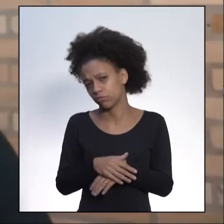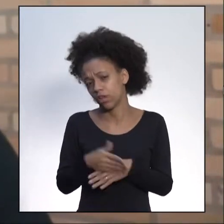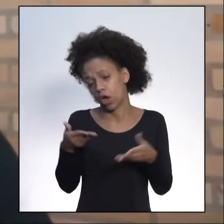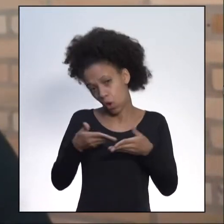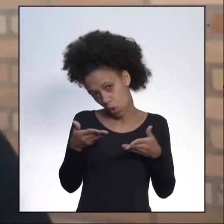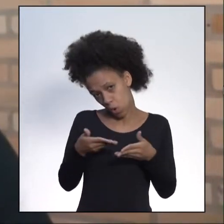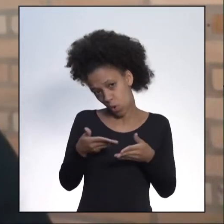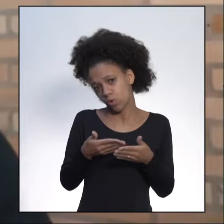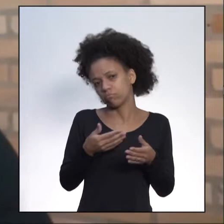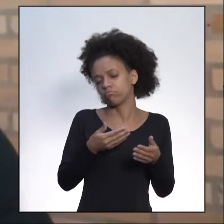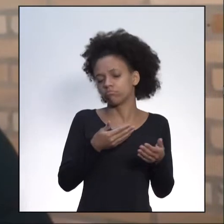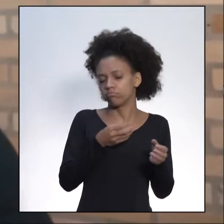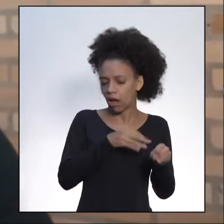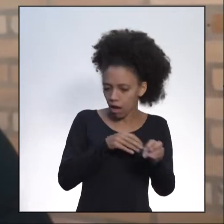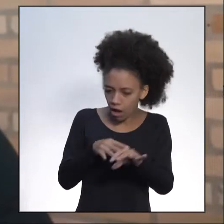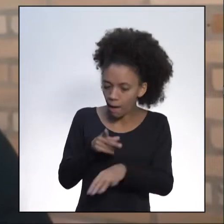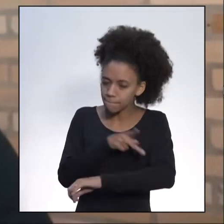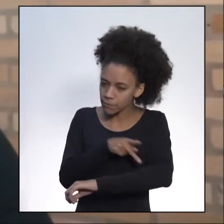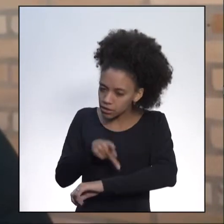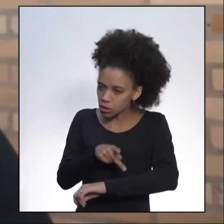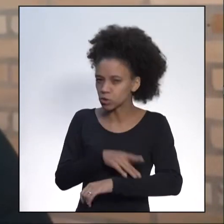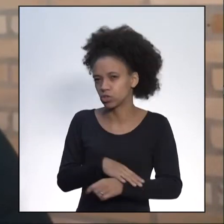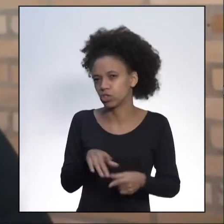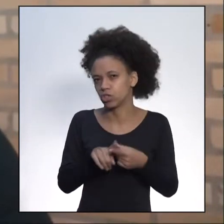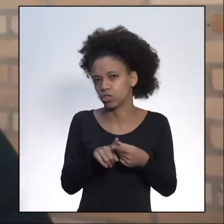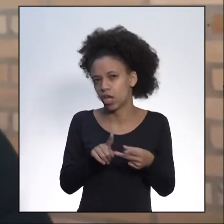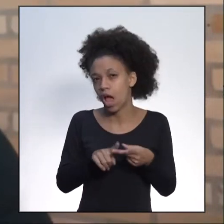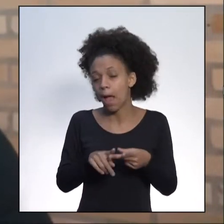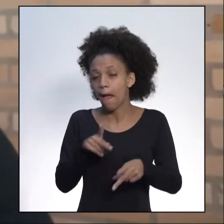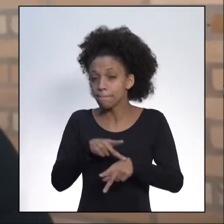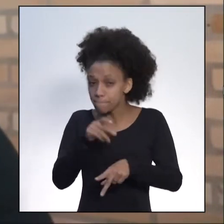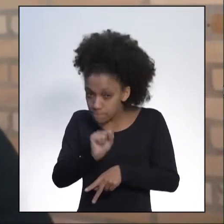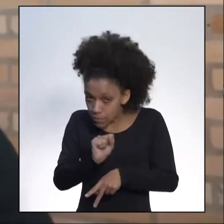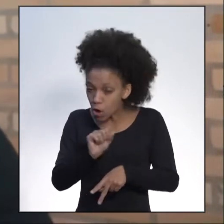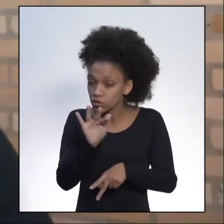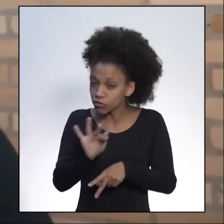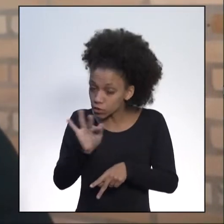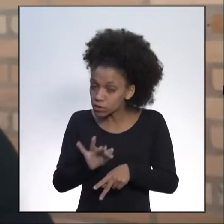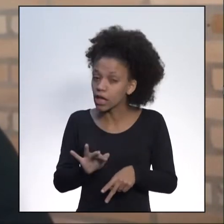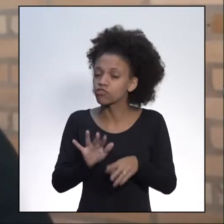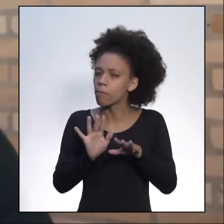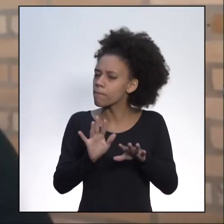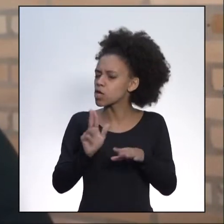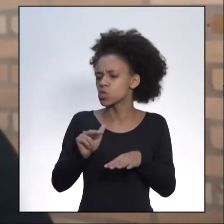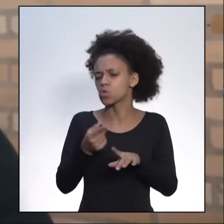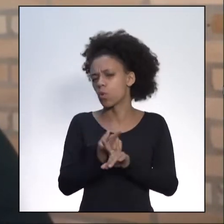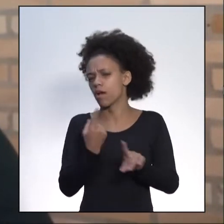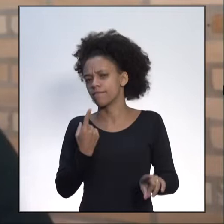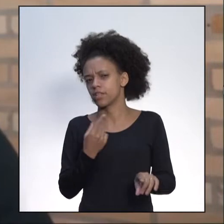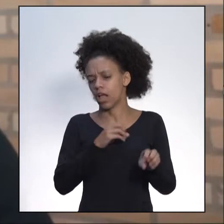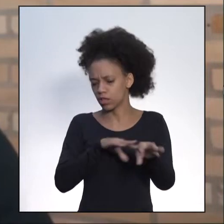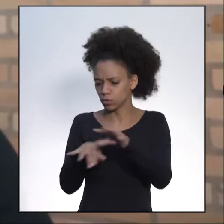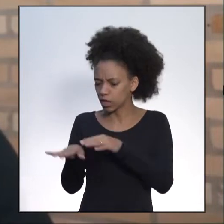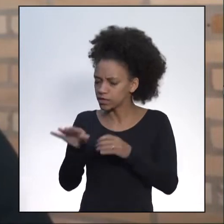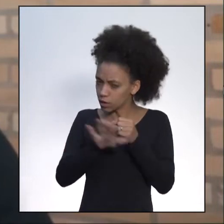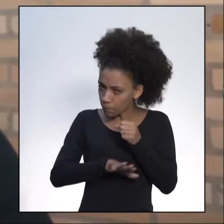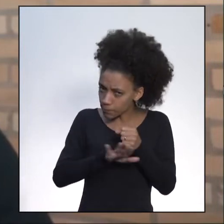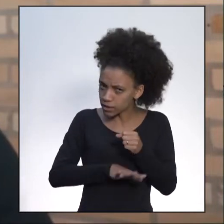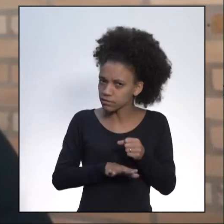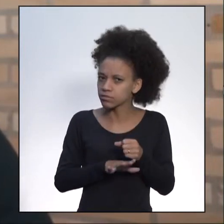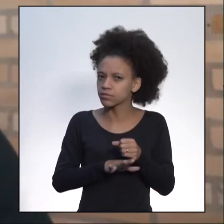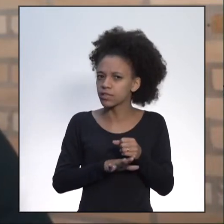aula na pedagogia, dou aula na pós-graduação, mas nunca estive afastada da educação básica, todas as